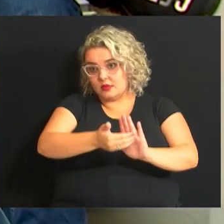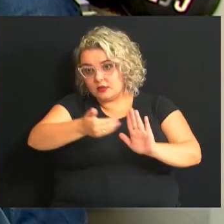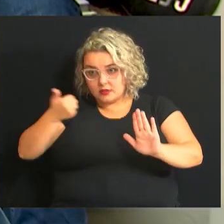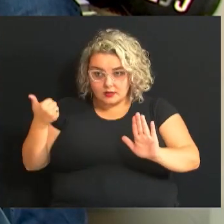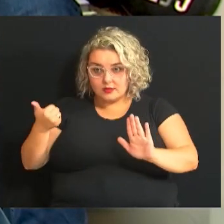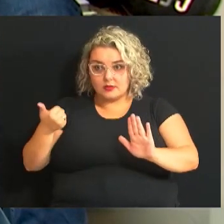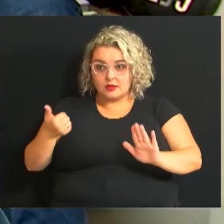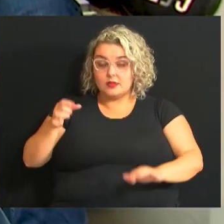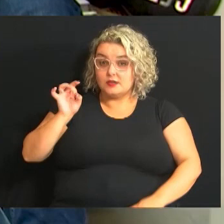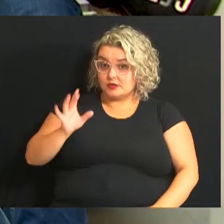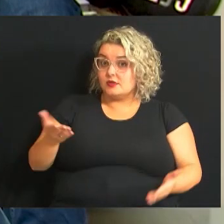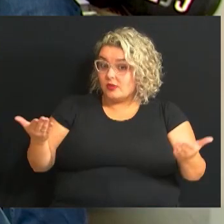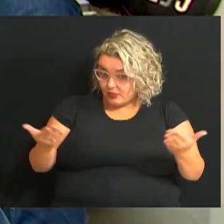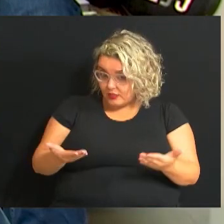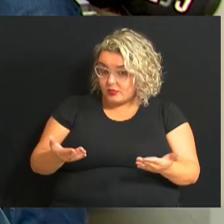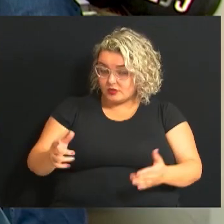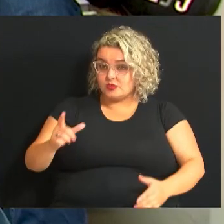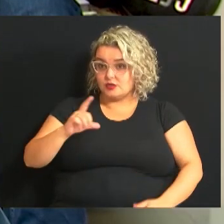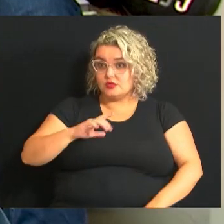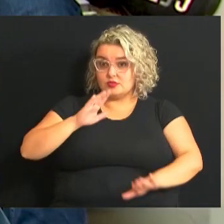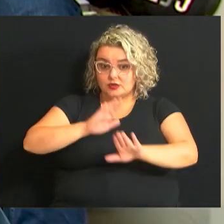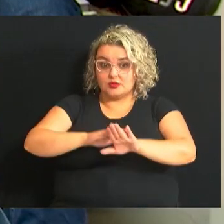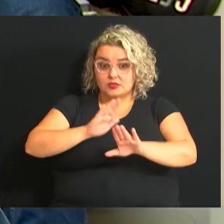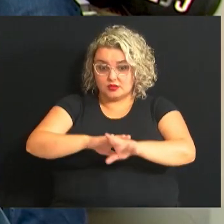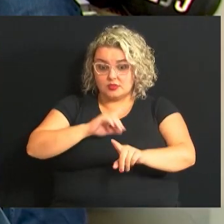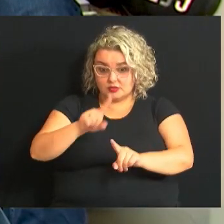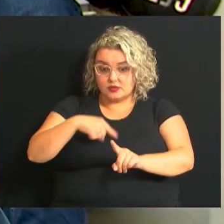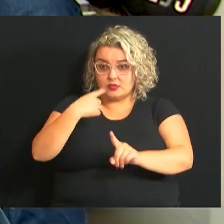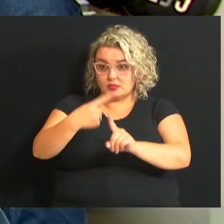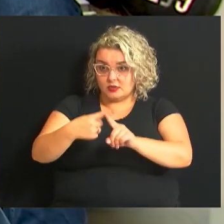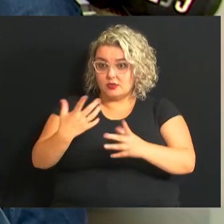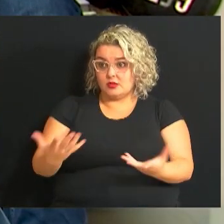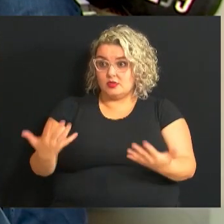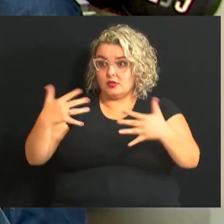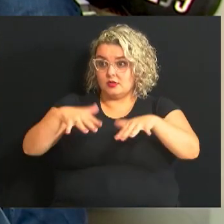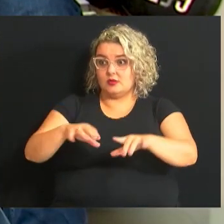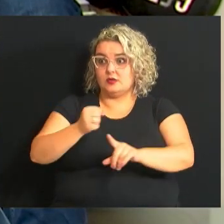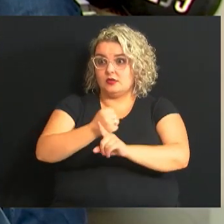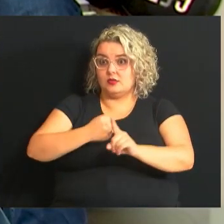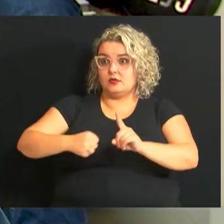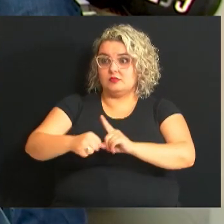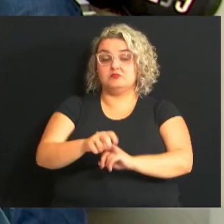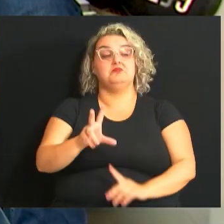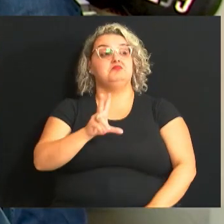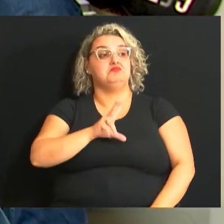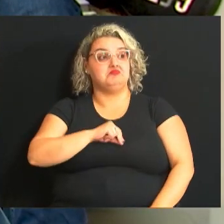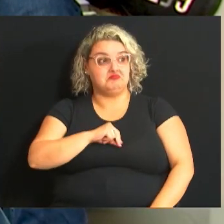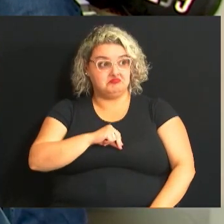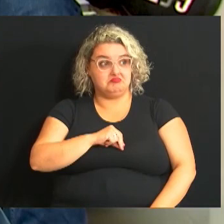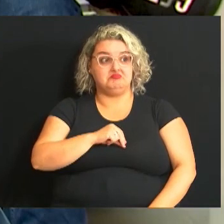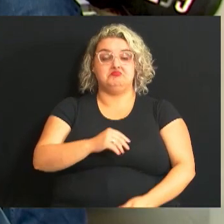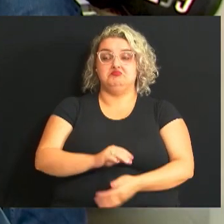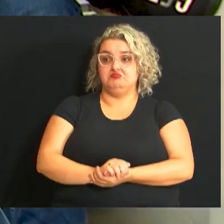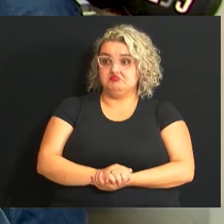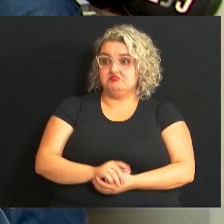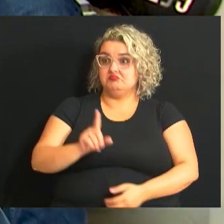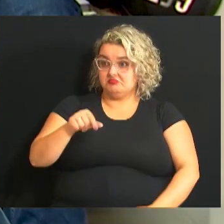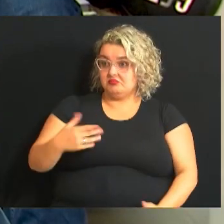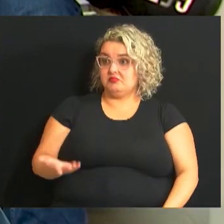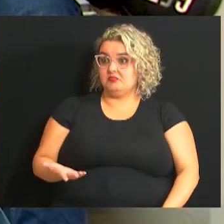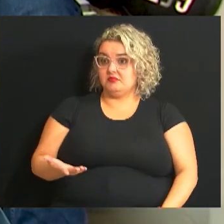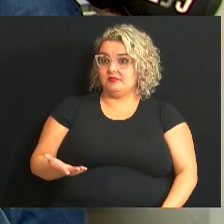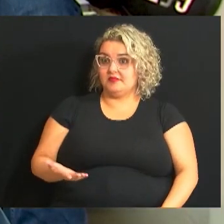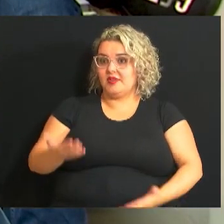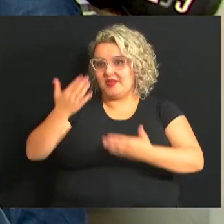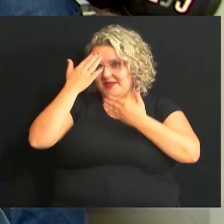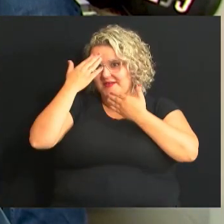gente está tendo essas ações afirmativas para incluir eles na sociedade. Puxa vida, é isso aí. Valeu, um